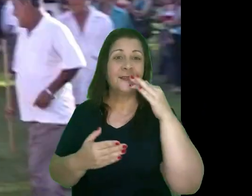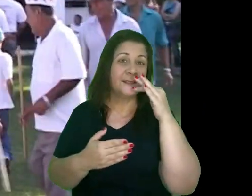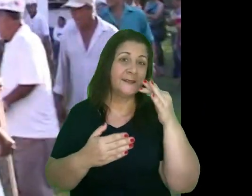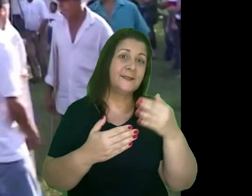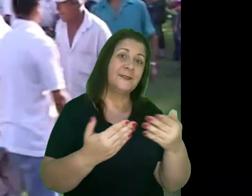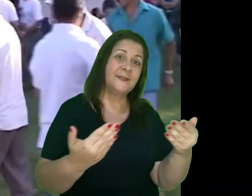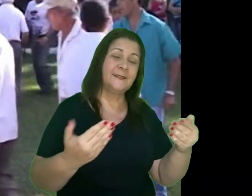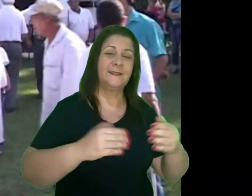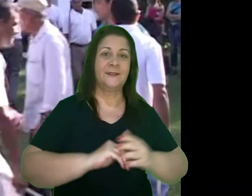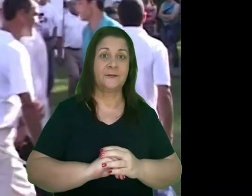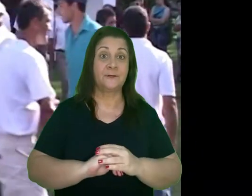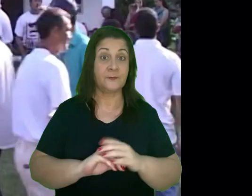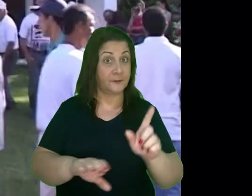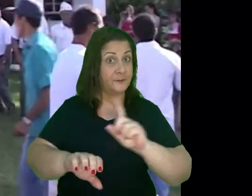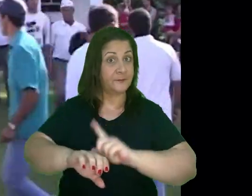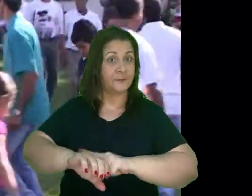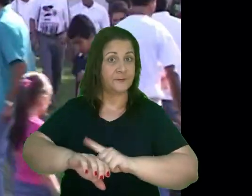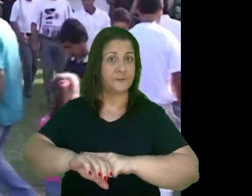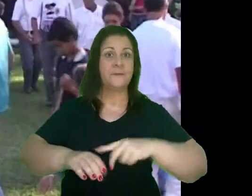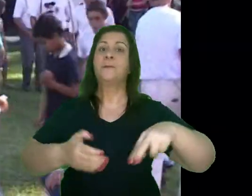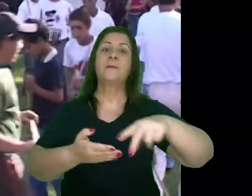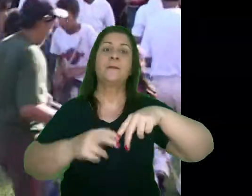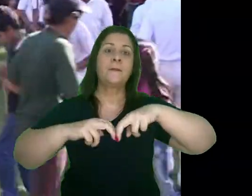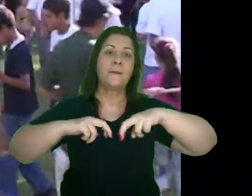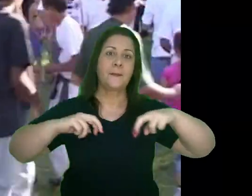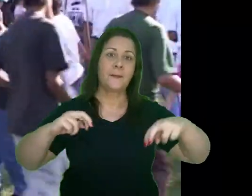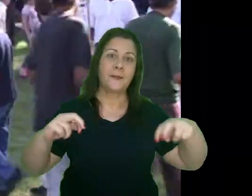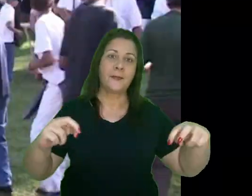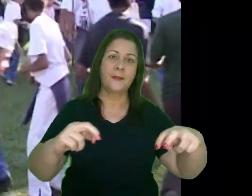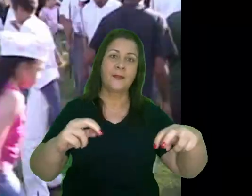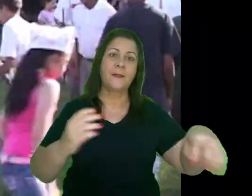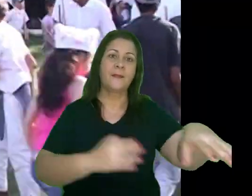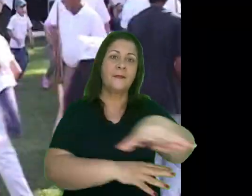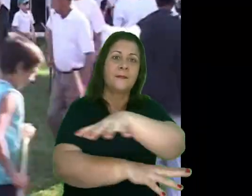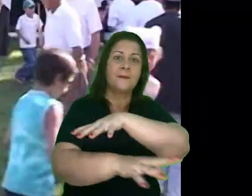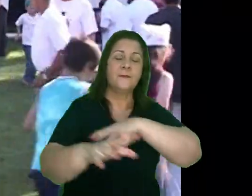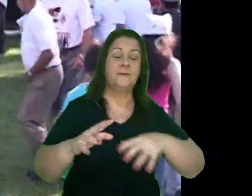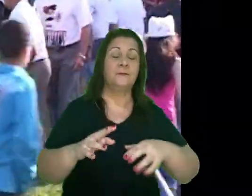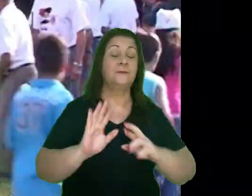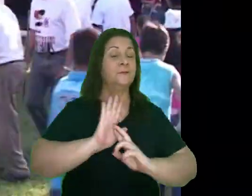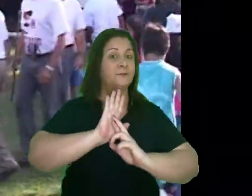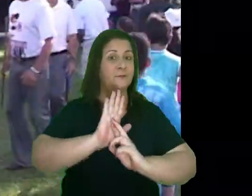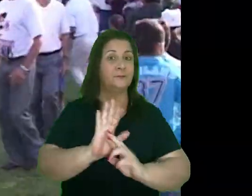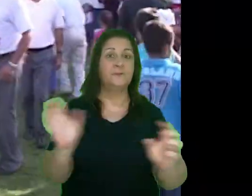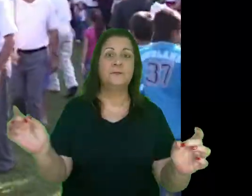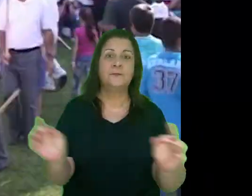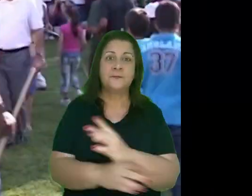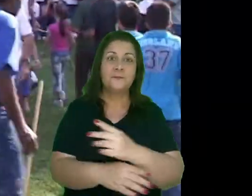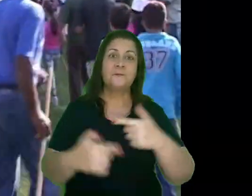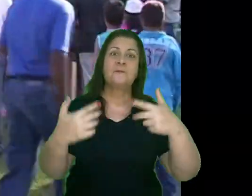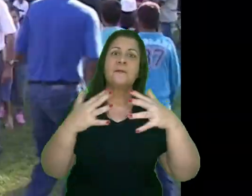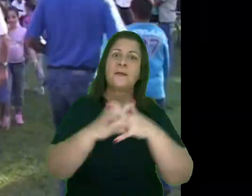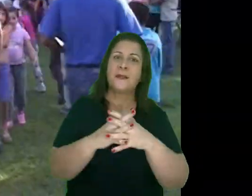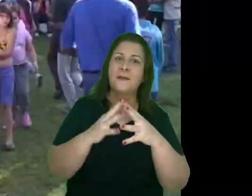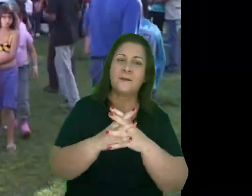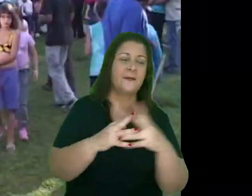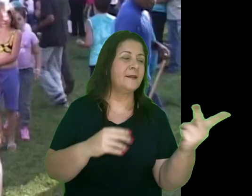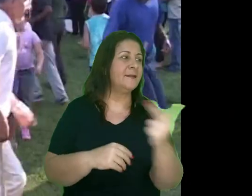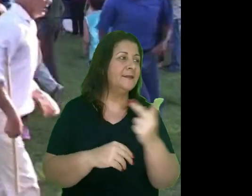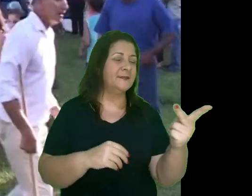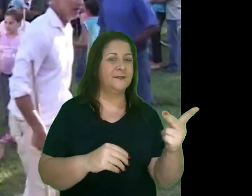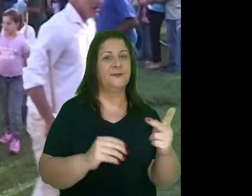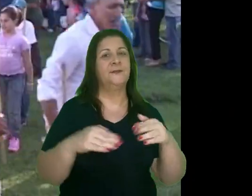manjericão. Em certo momento, eles dançam em roda e se misturam, representando o fim da peleja com a união dos